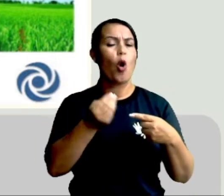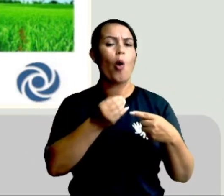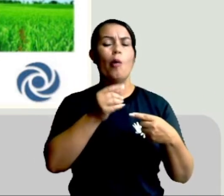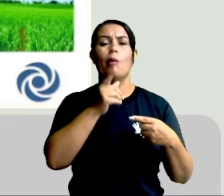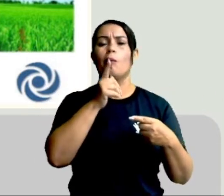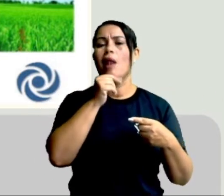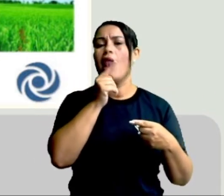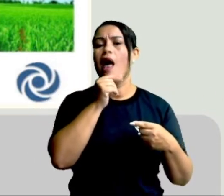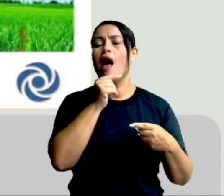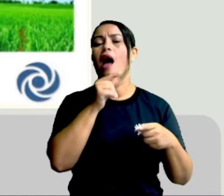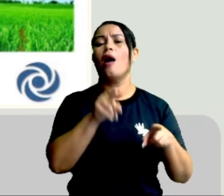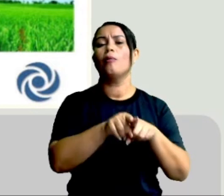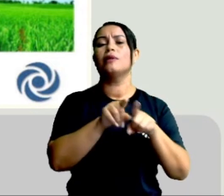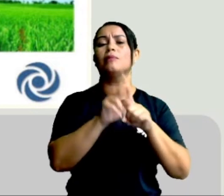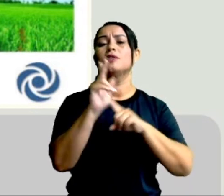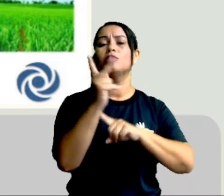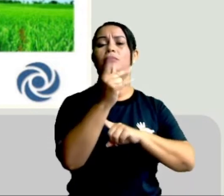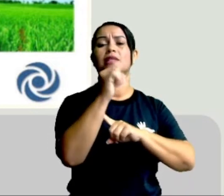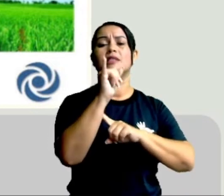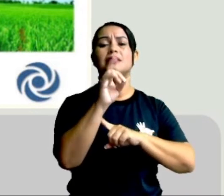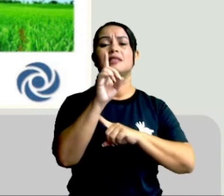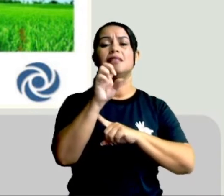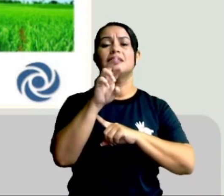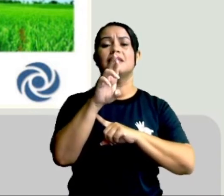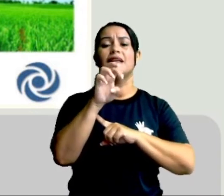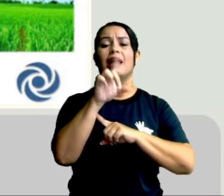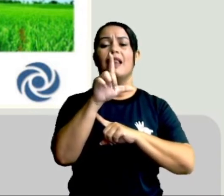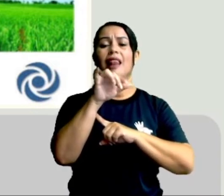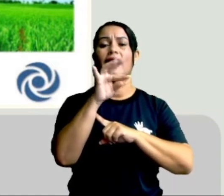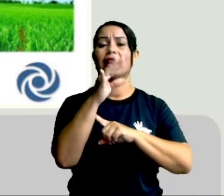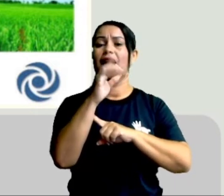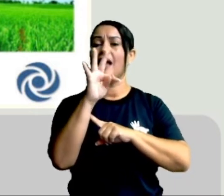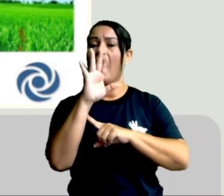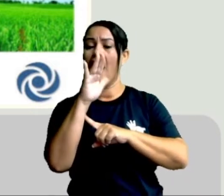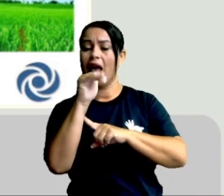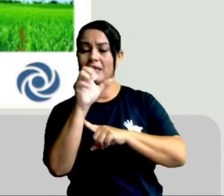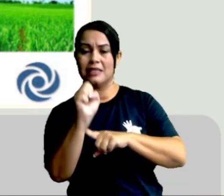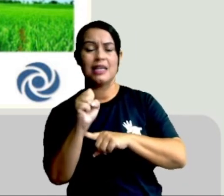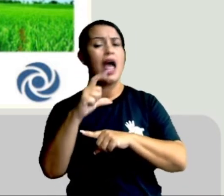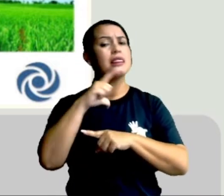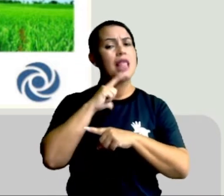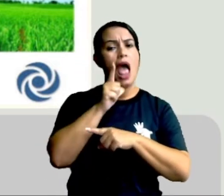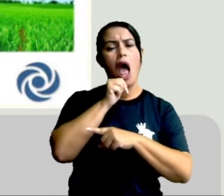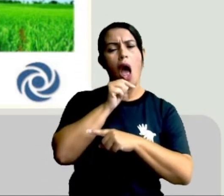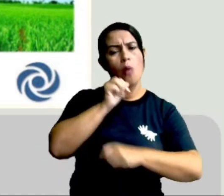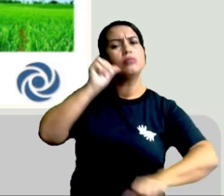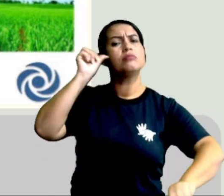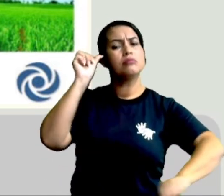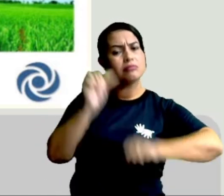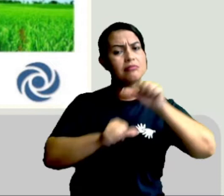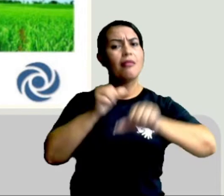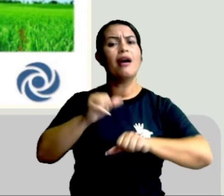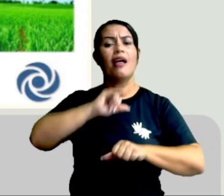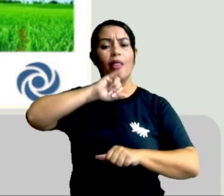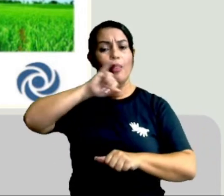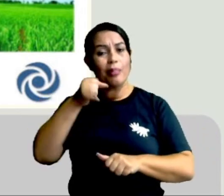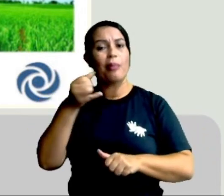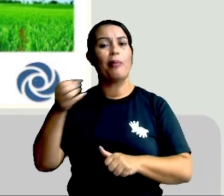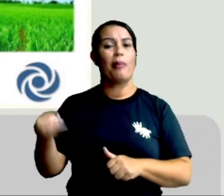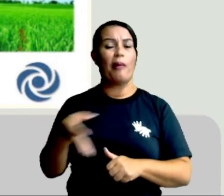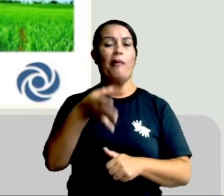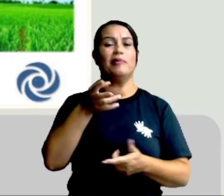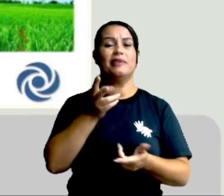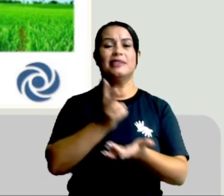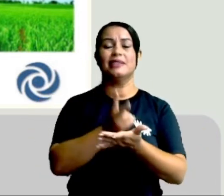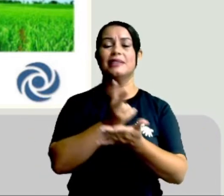da água, através das hidrelétricas, não é isso? A água é um componente que se renova no meio ambiente.